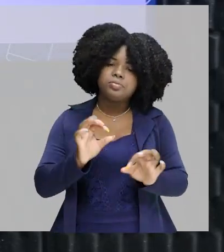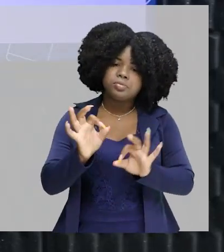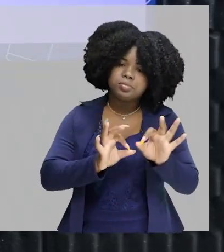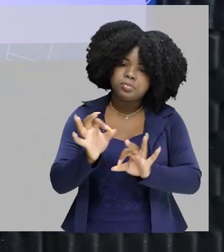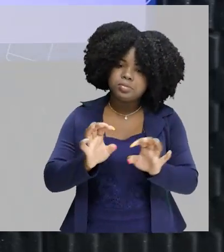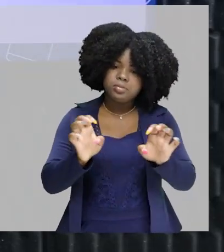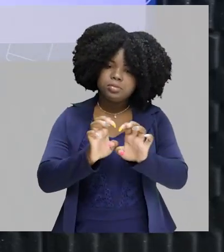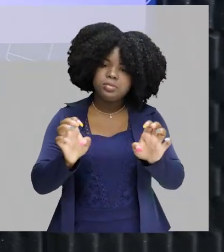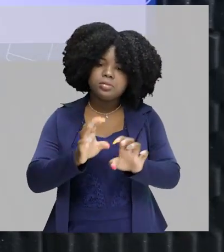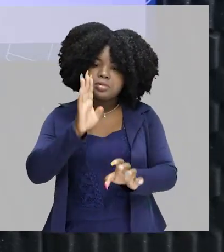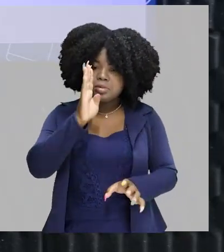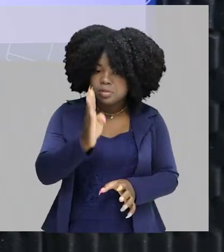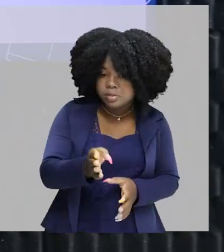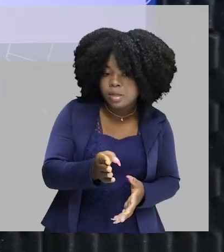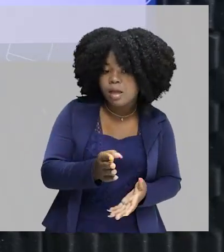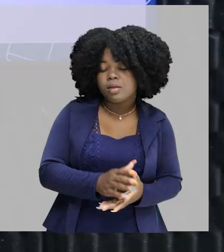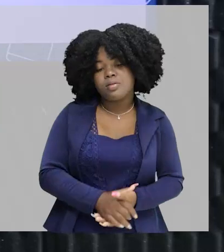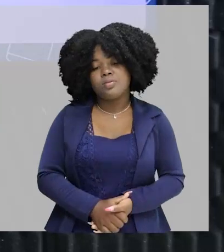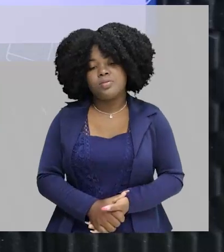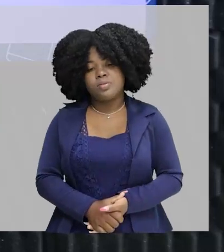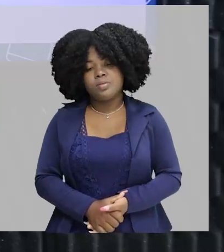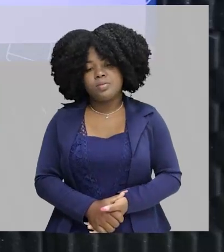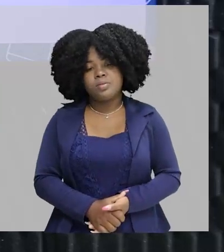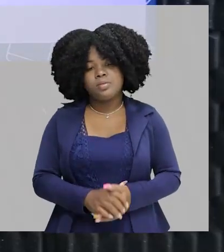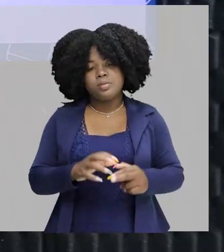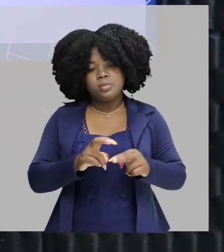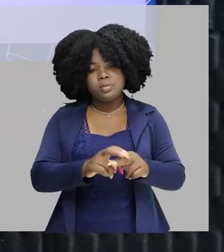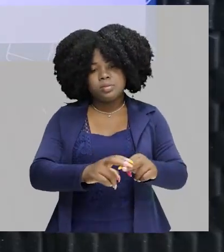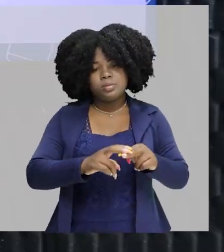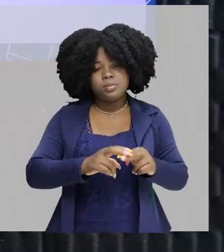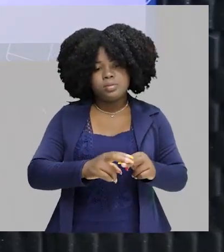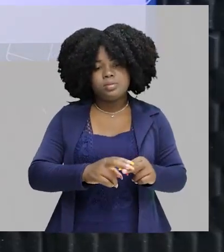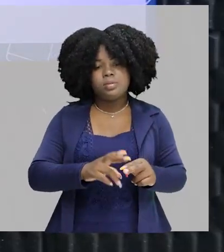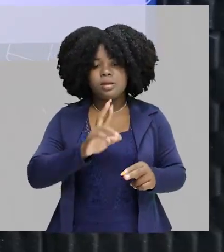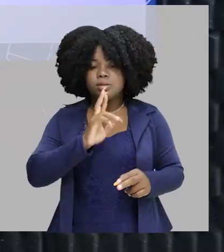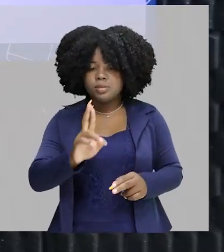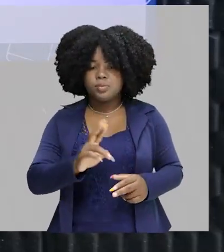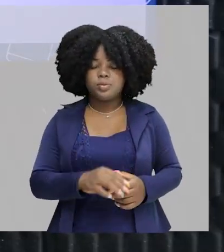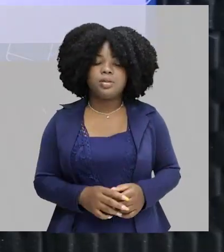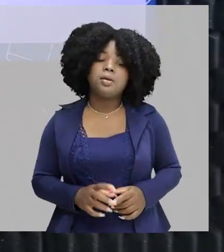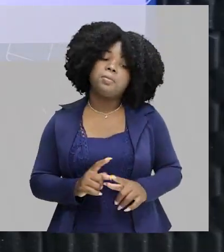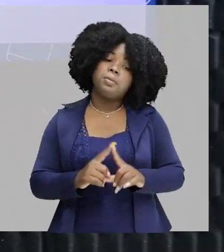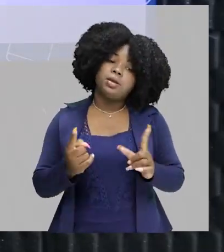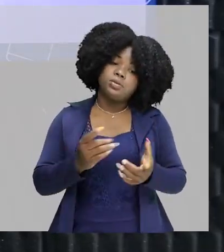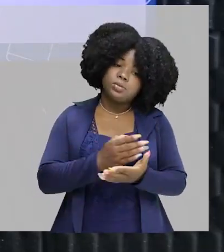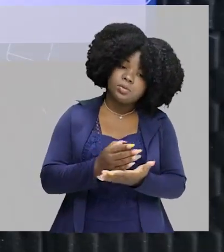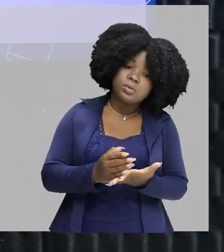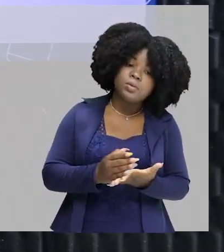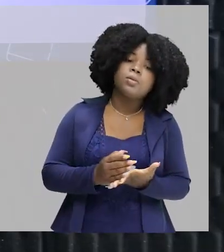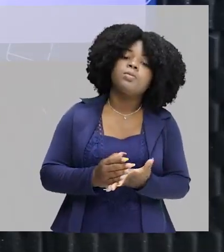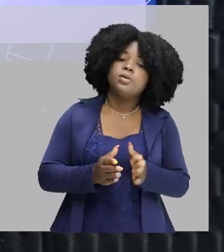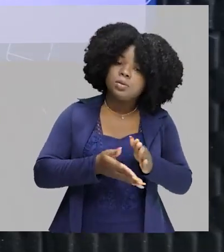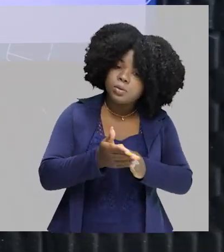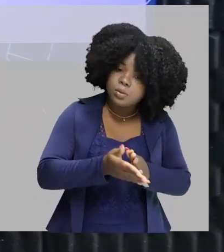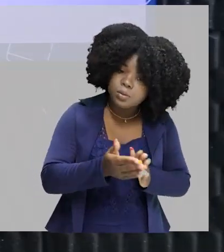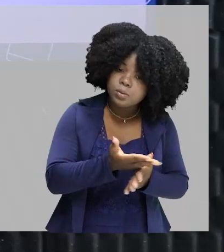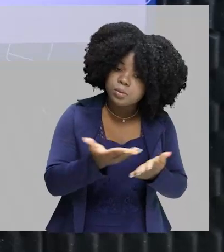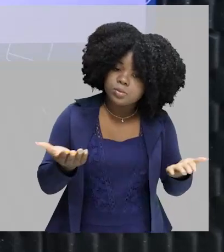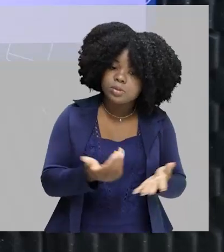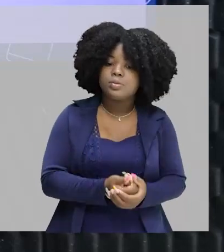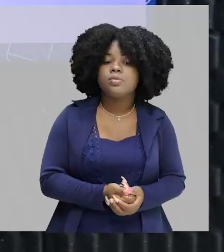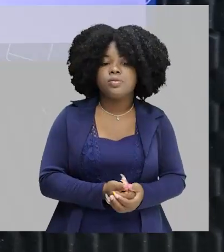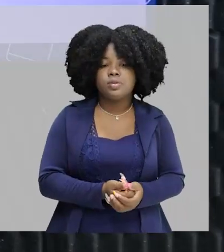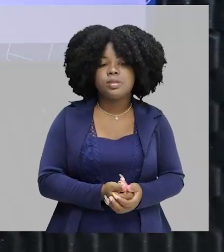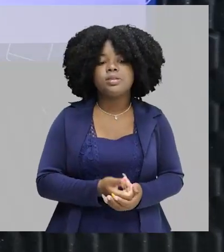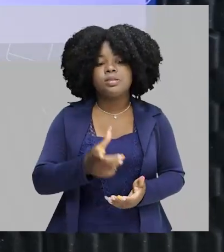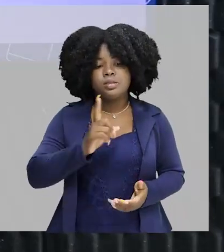praticamente para a situação final e a partir daí resolver os problemas. Mas inicialmente eu recomendo seguir esses